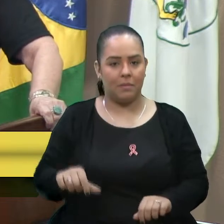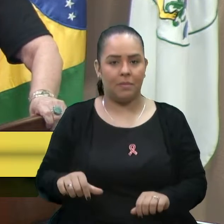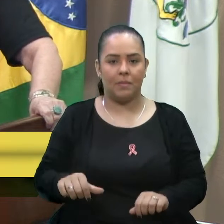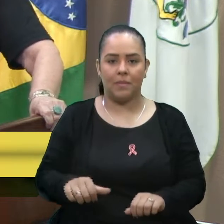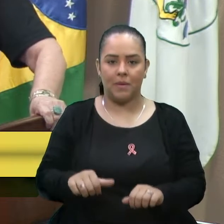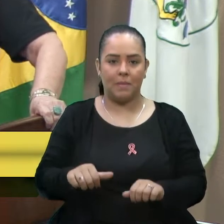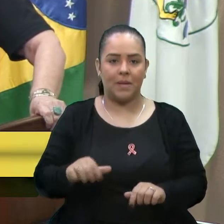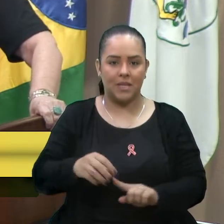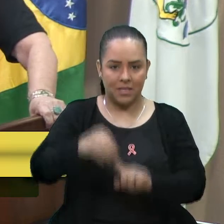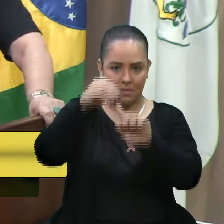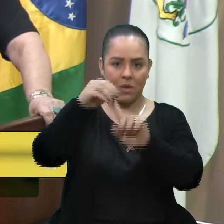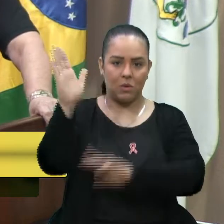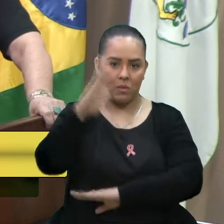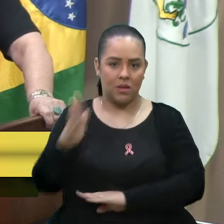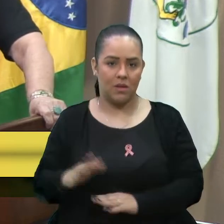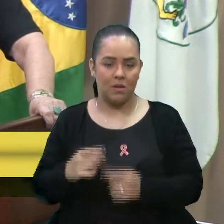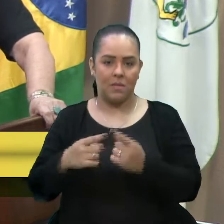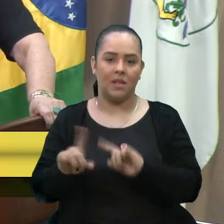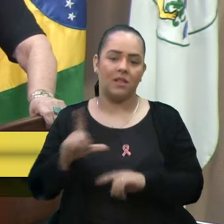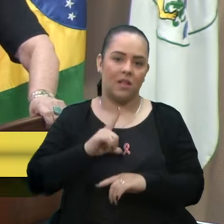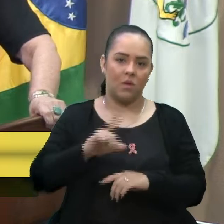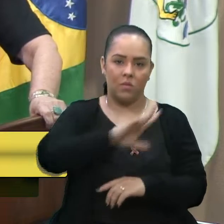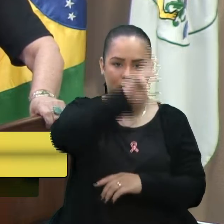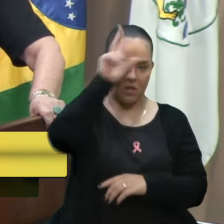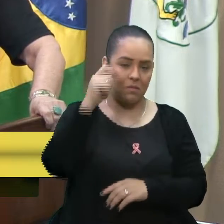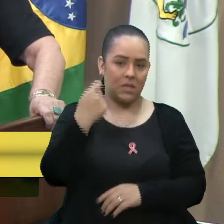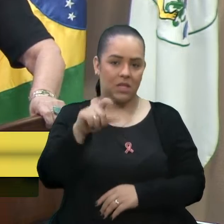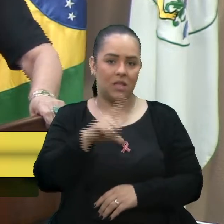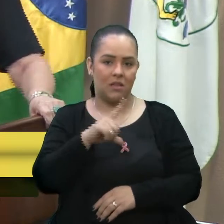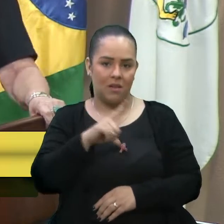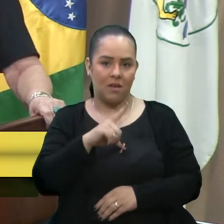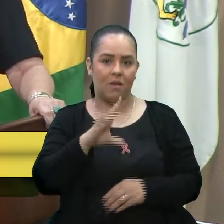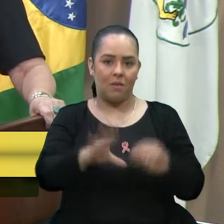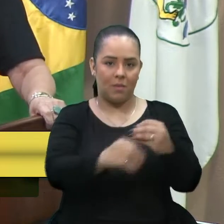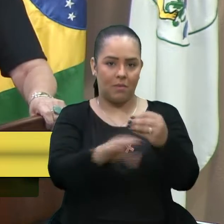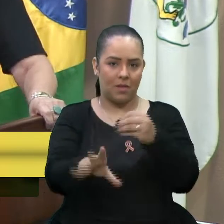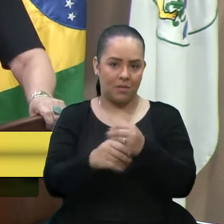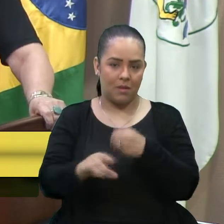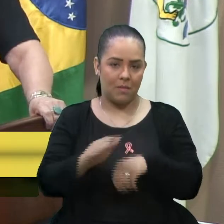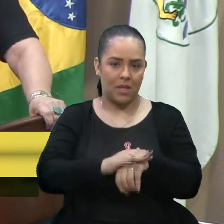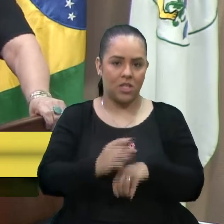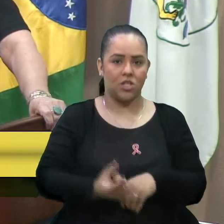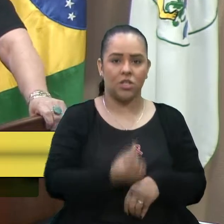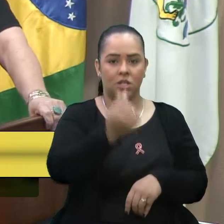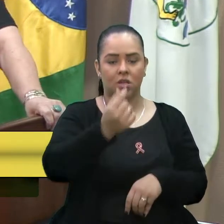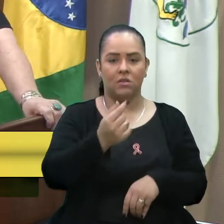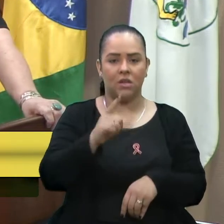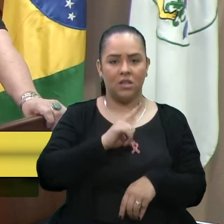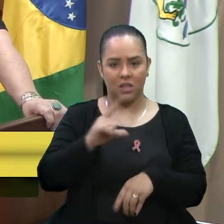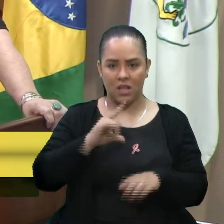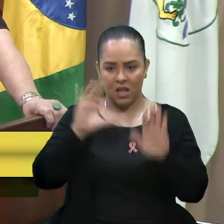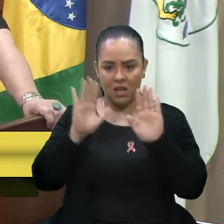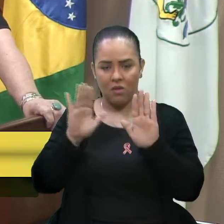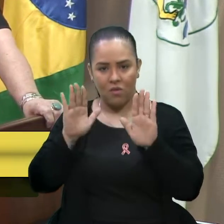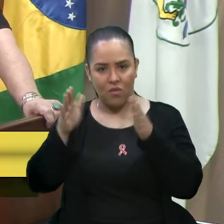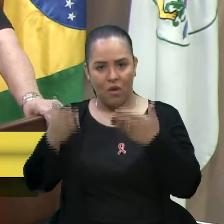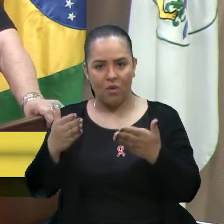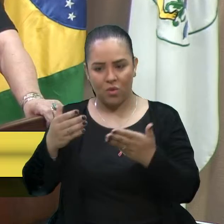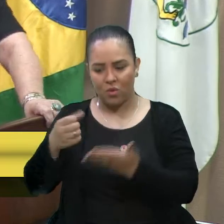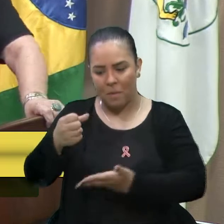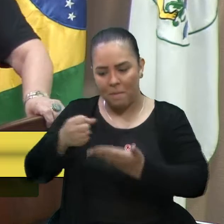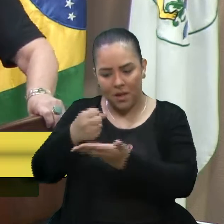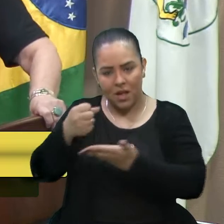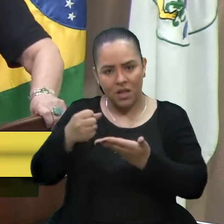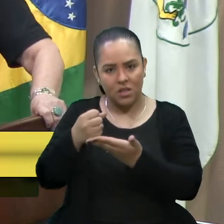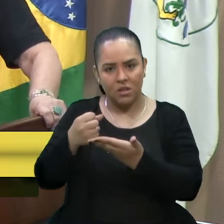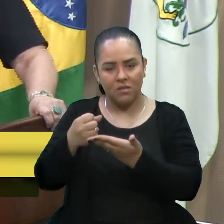e aí os municípios têm que complementar o recurso na alta e média complexidade e deixa a atenção básica desprovida. E a